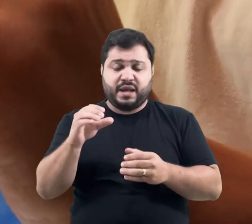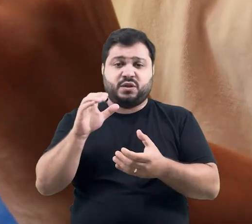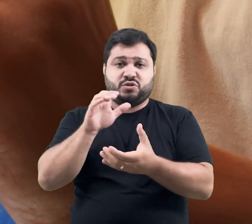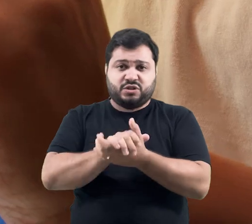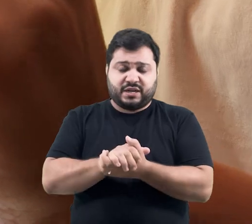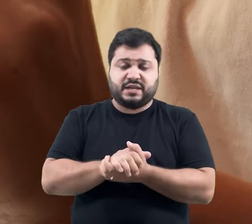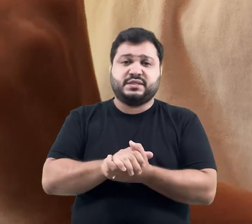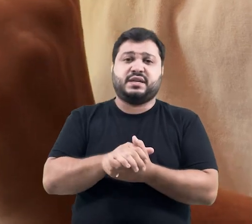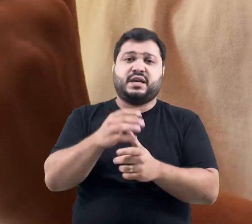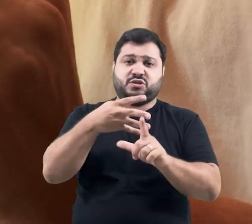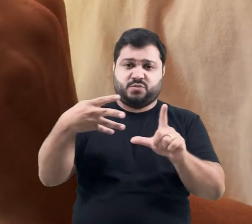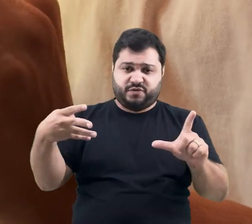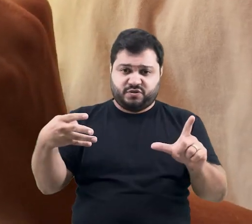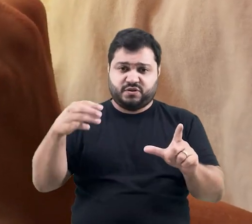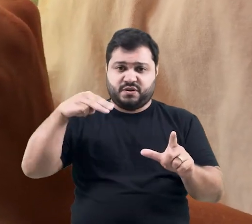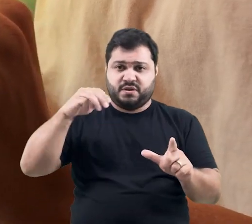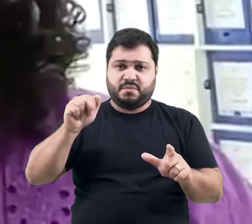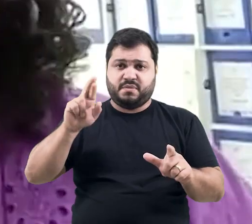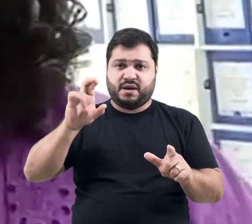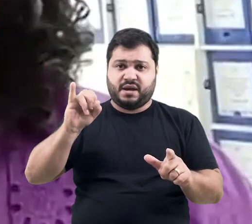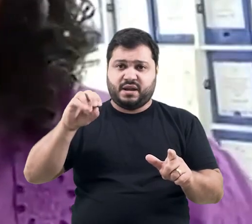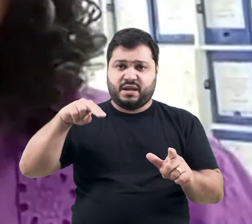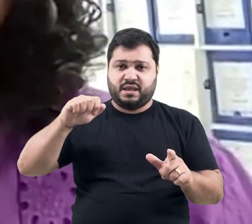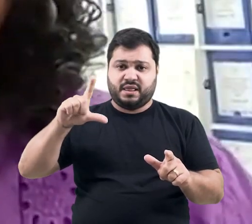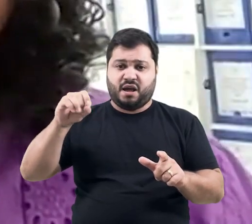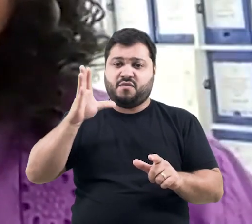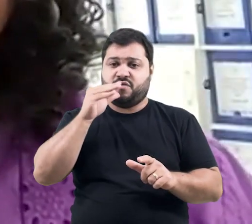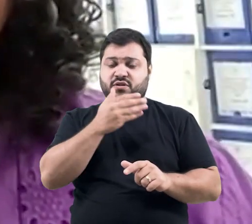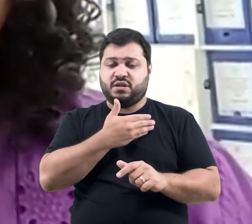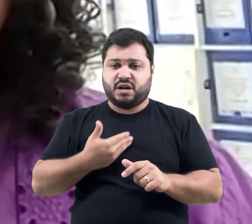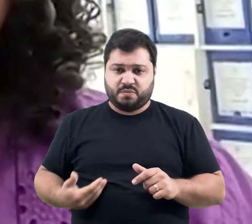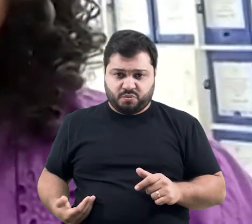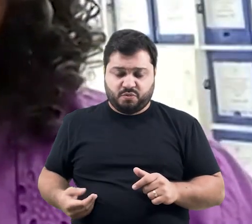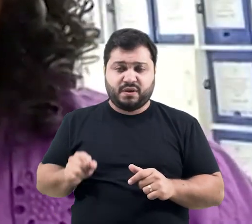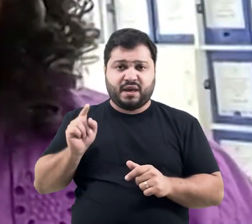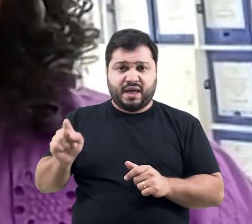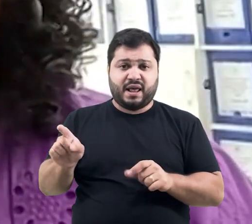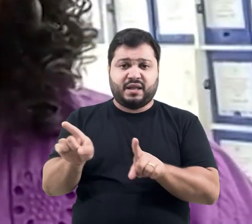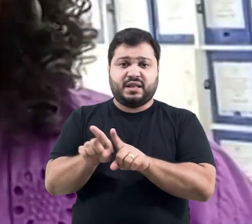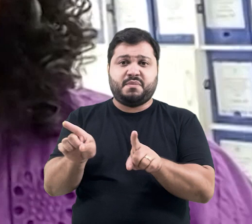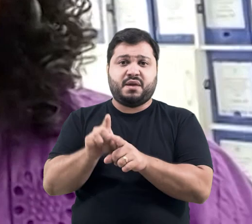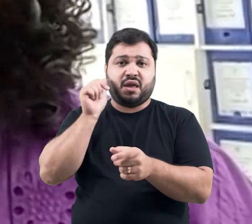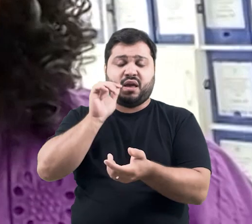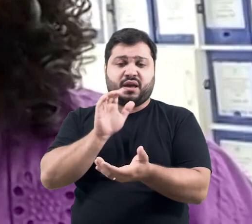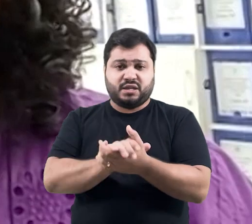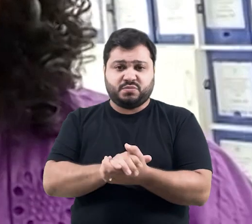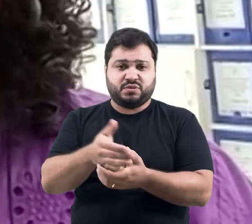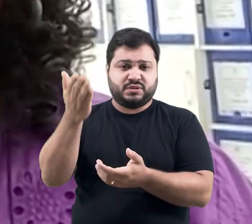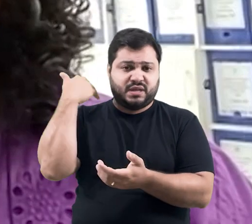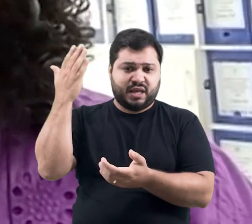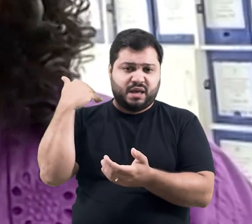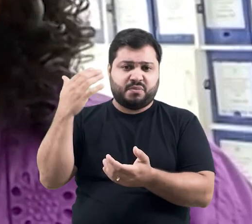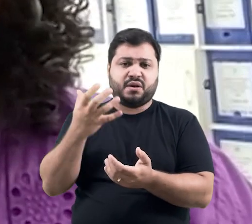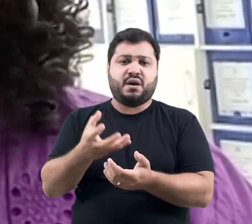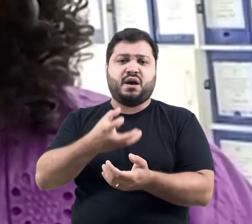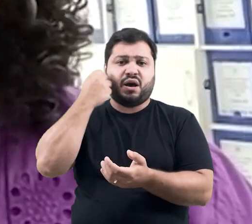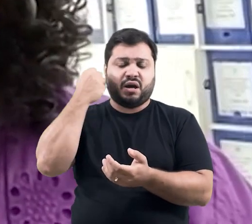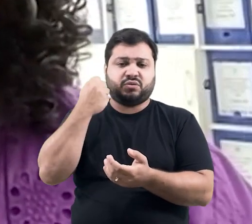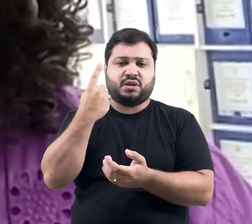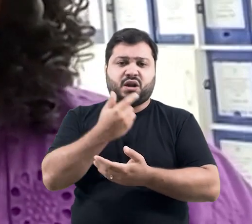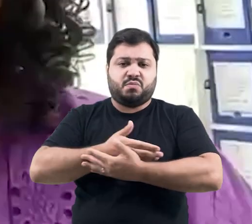de casais homoafetivos. Marinalva Santana é servidora pública. Ela e a companheira à